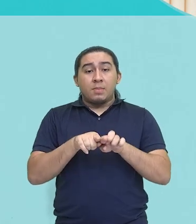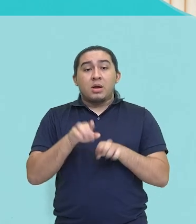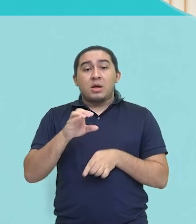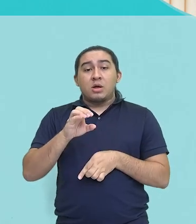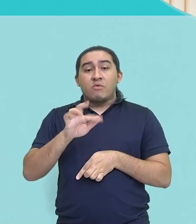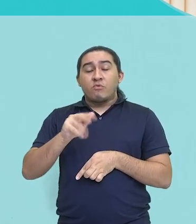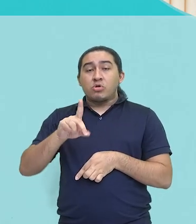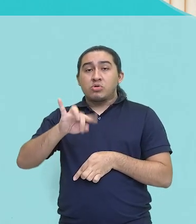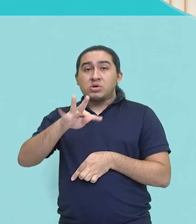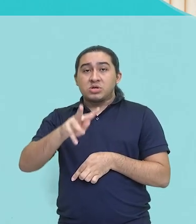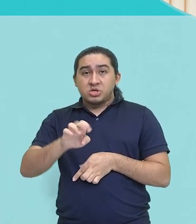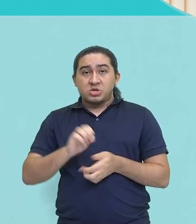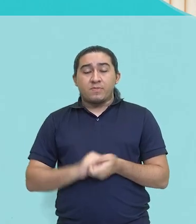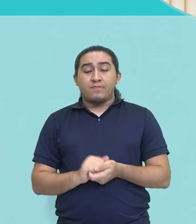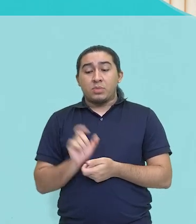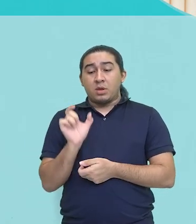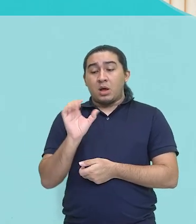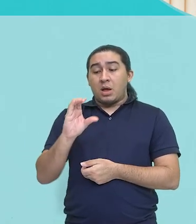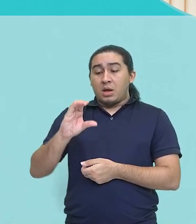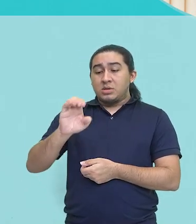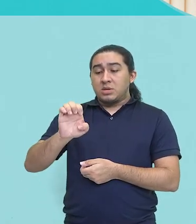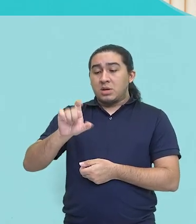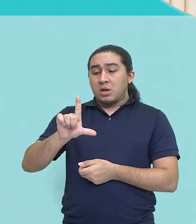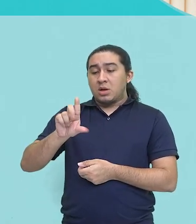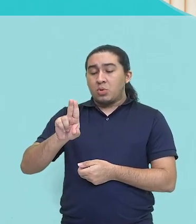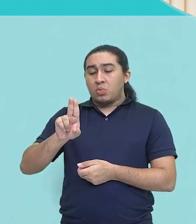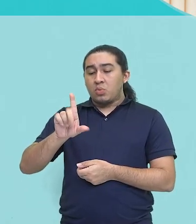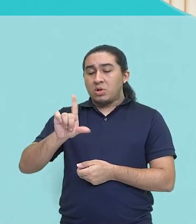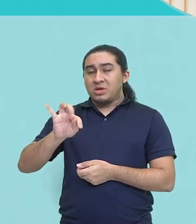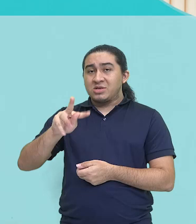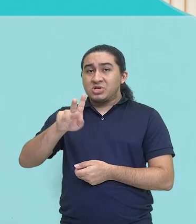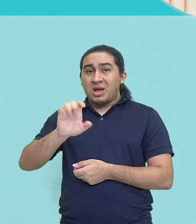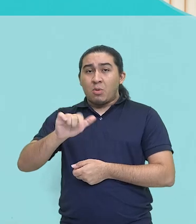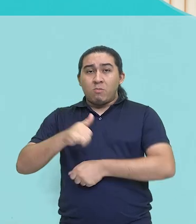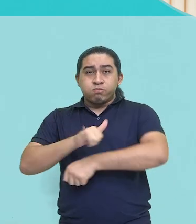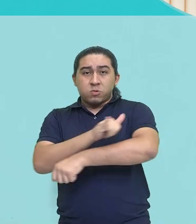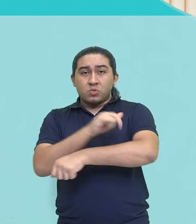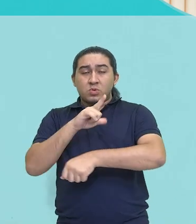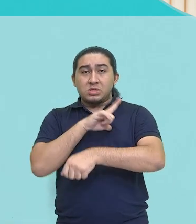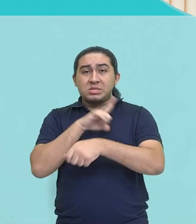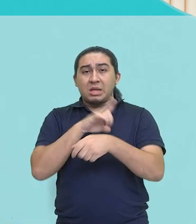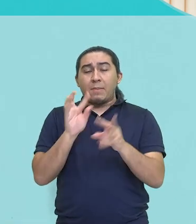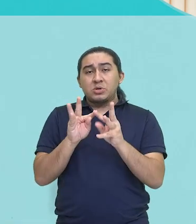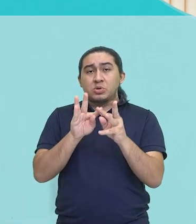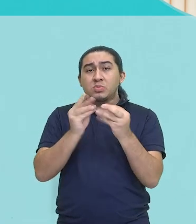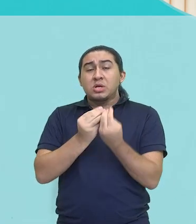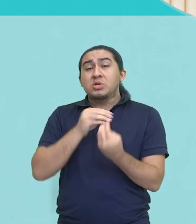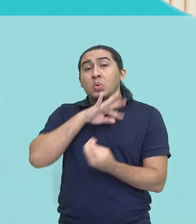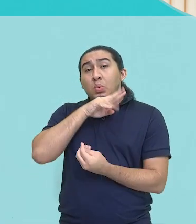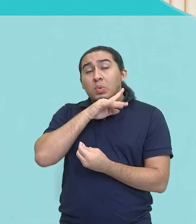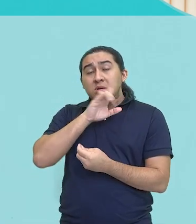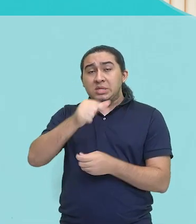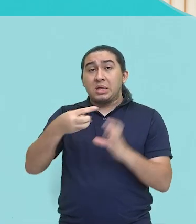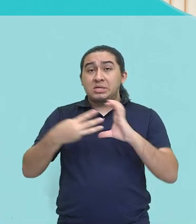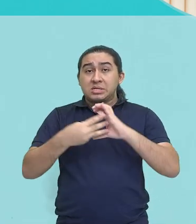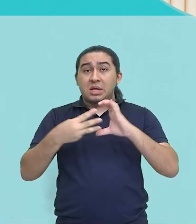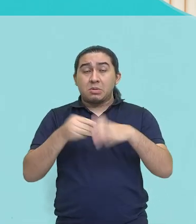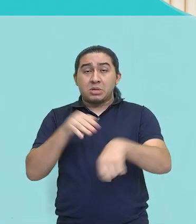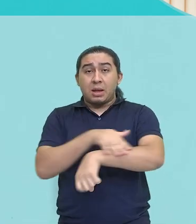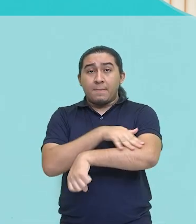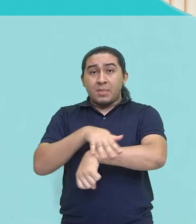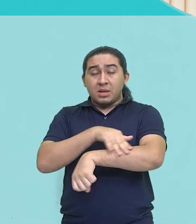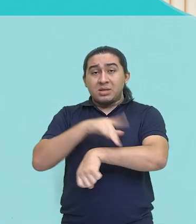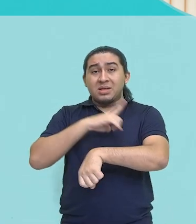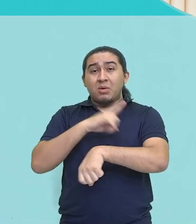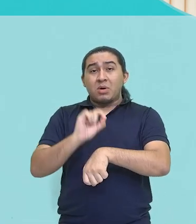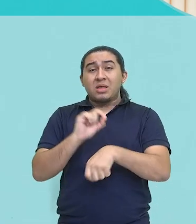uma condição caracterizada pelo acúmulo de gordura e toxinas nas células adiposas, resultando em